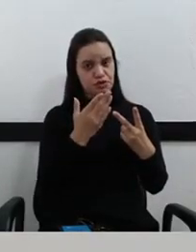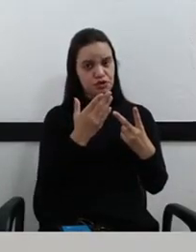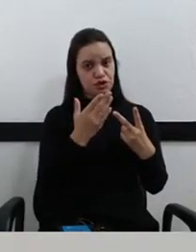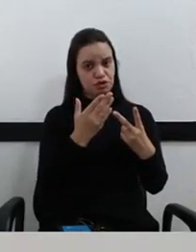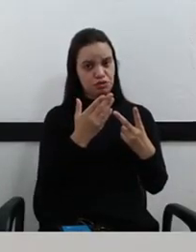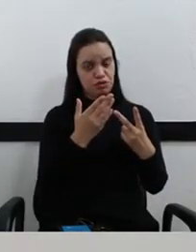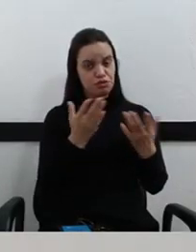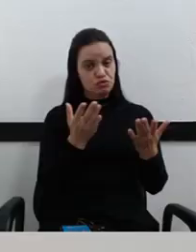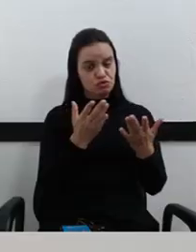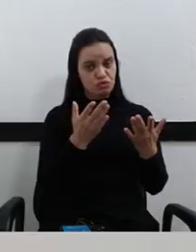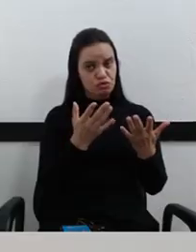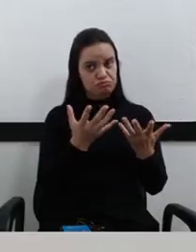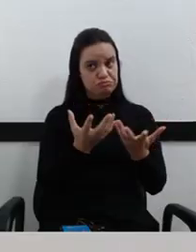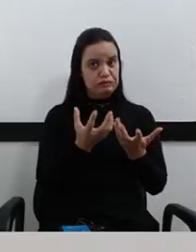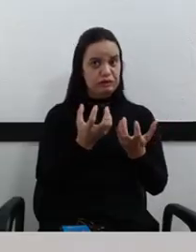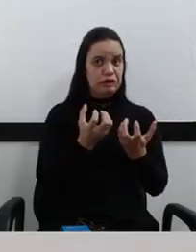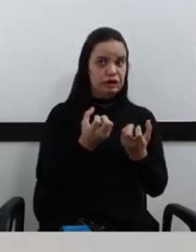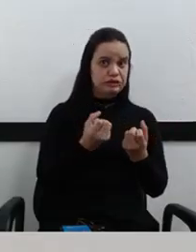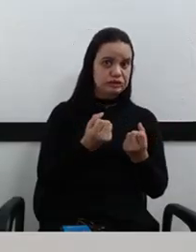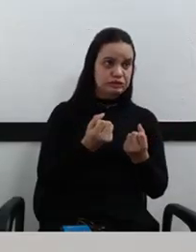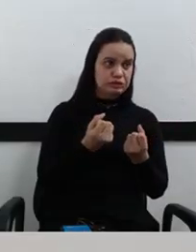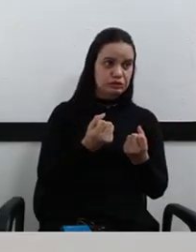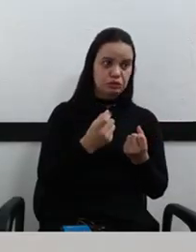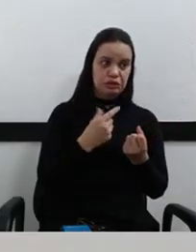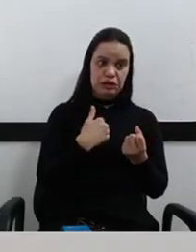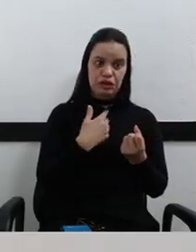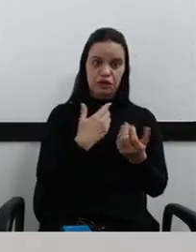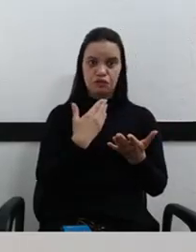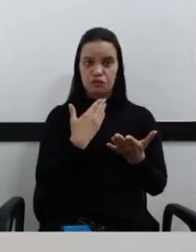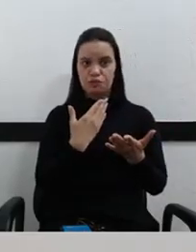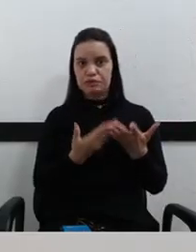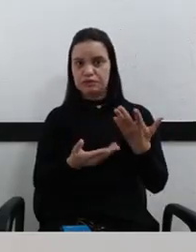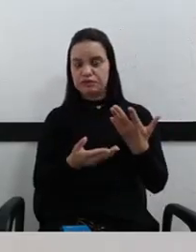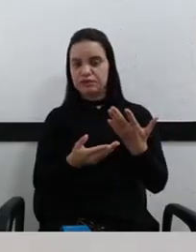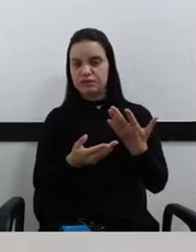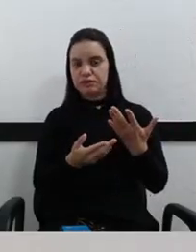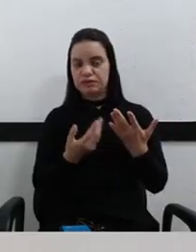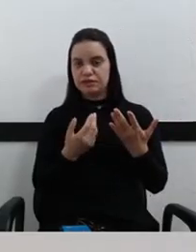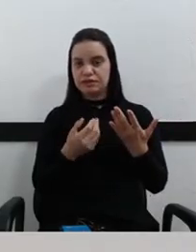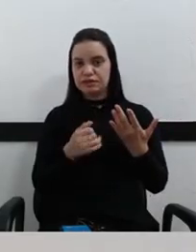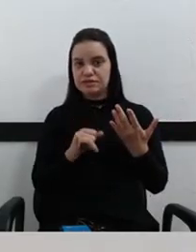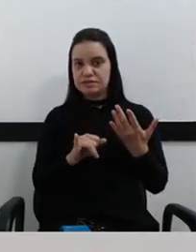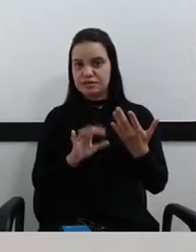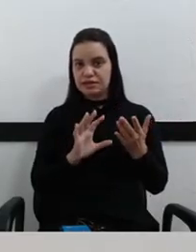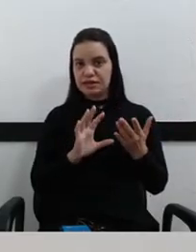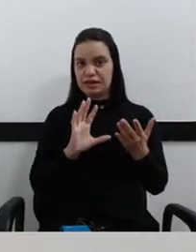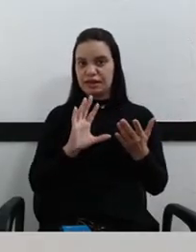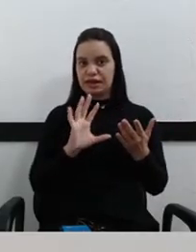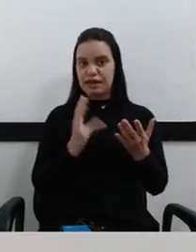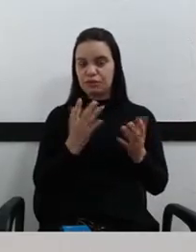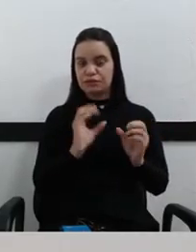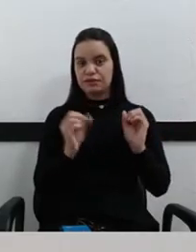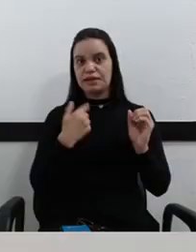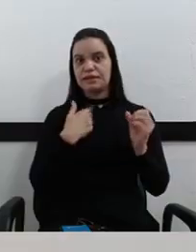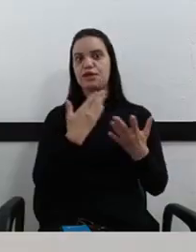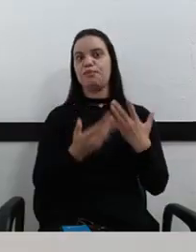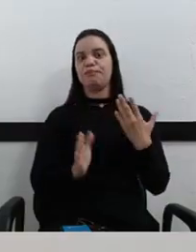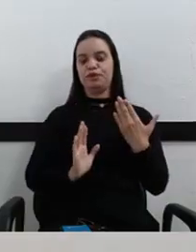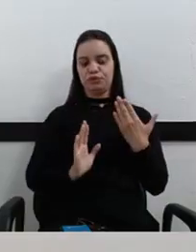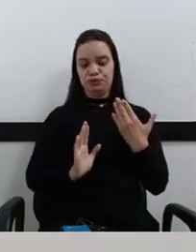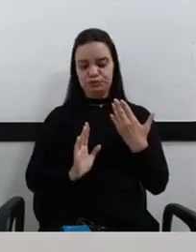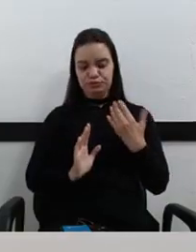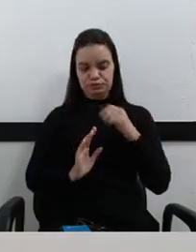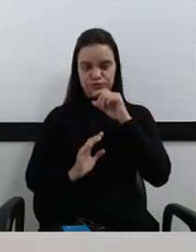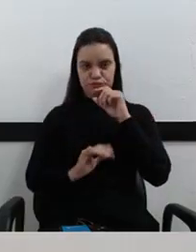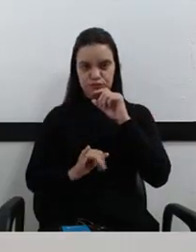de hoje, aceitando que vou perder caso nada aconteça. Se a PEC vier com prazo determinado,